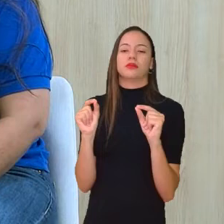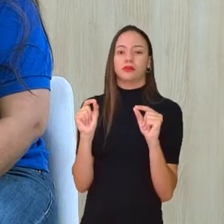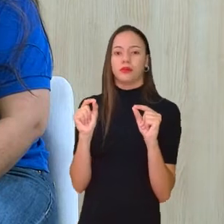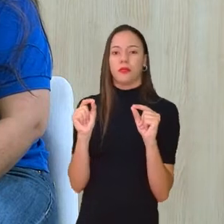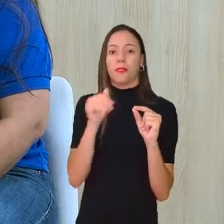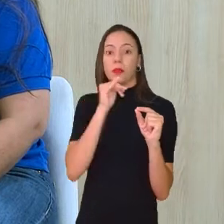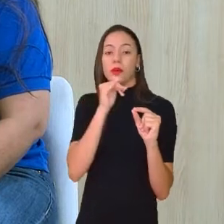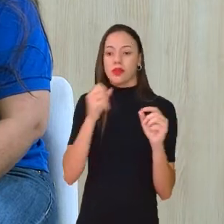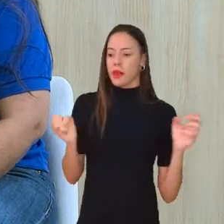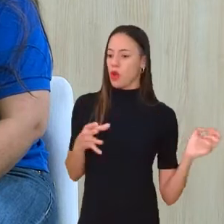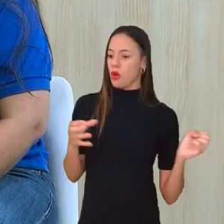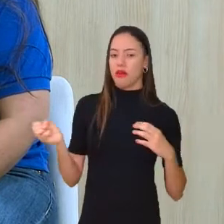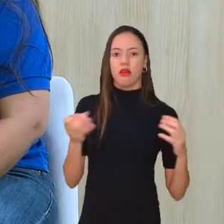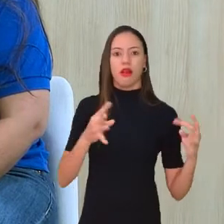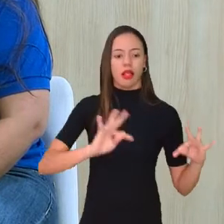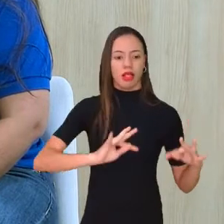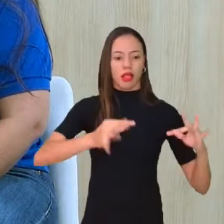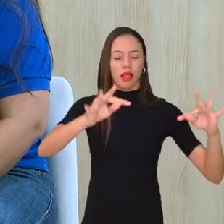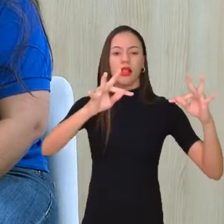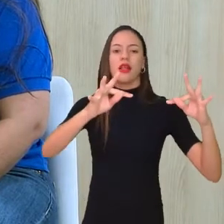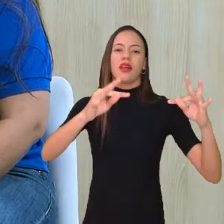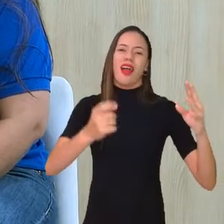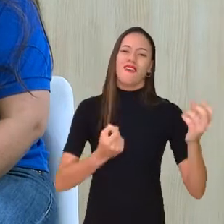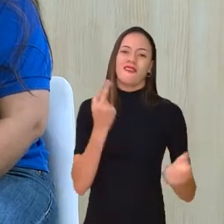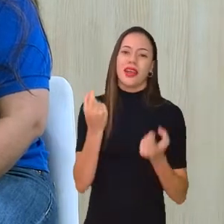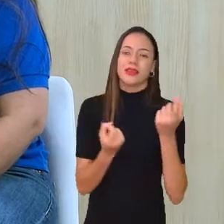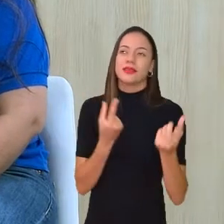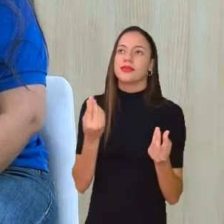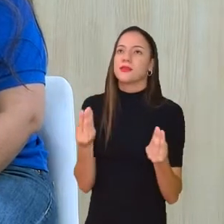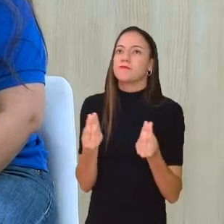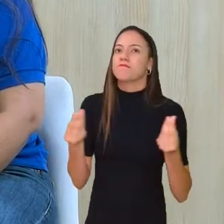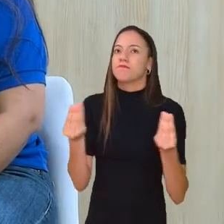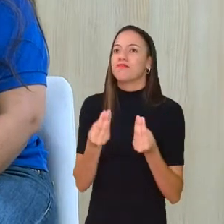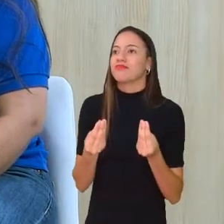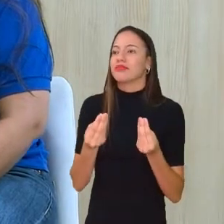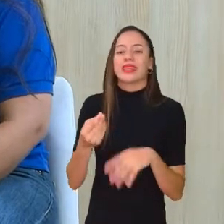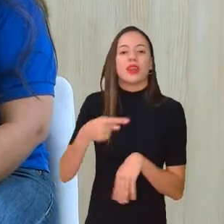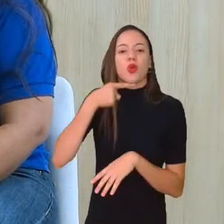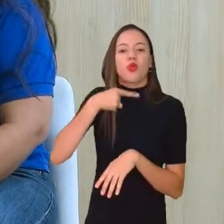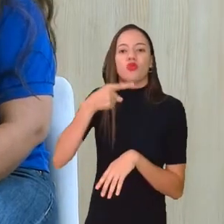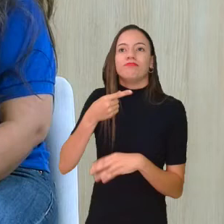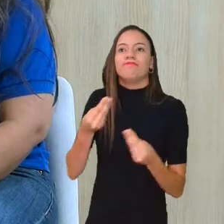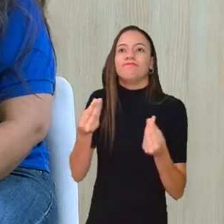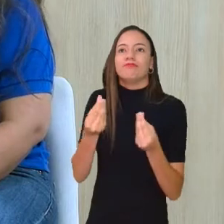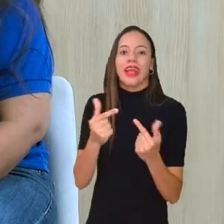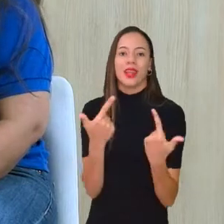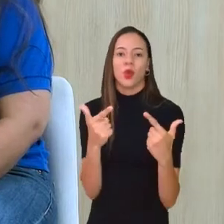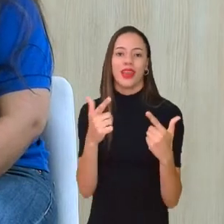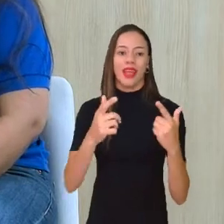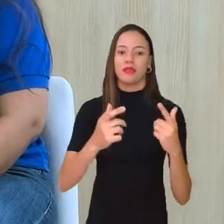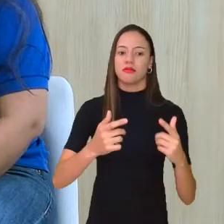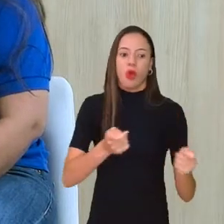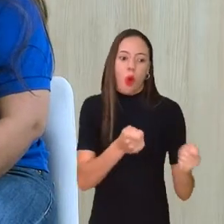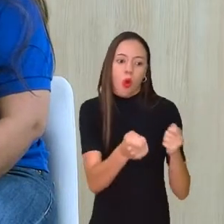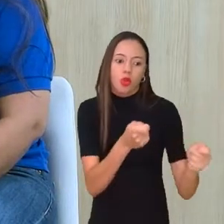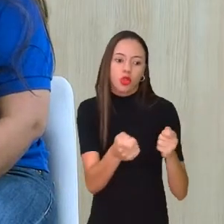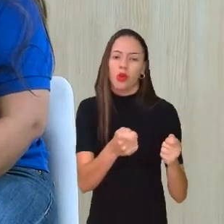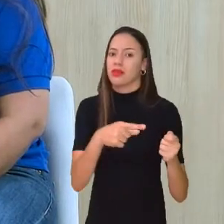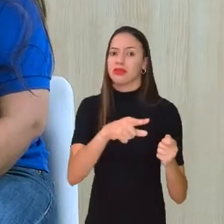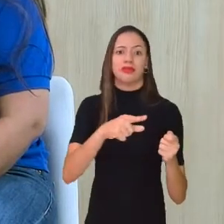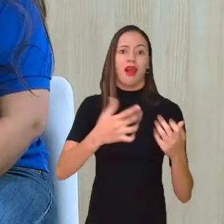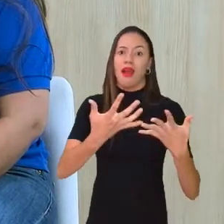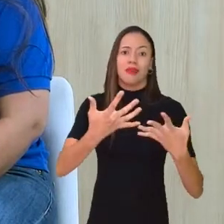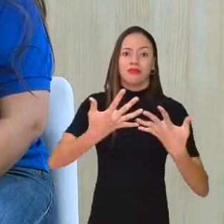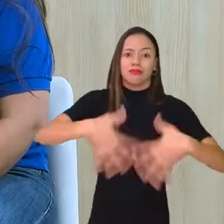das inovações tecnológicas, elas às vezes não tem muito controle ou uma orientação, vão acontecendo, né? Então, a